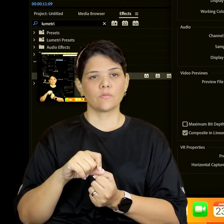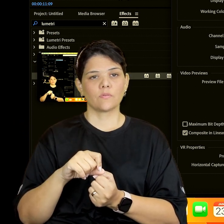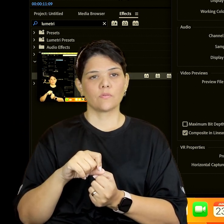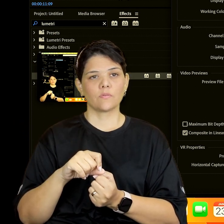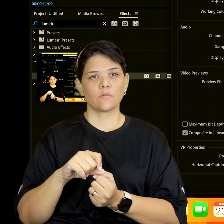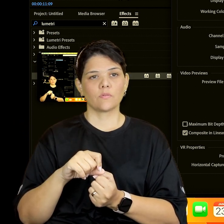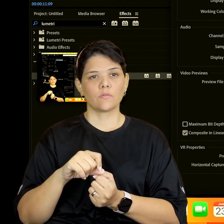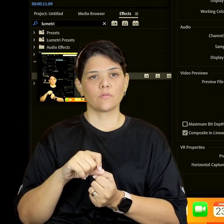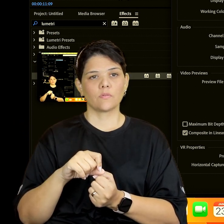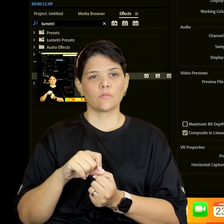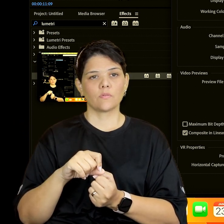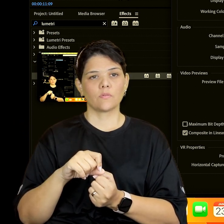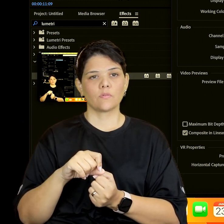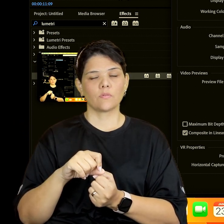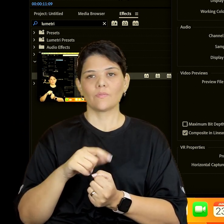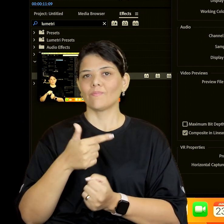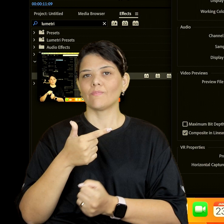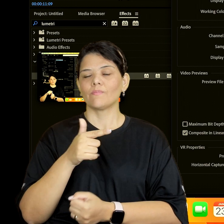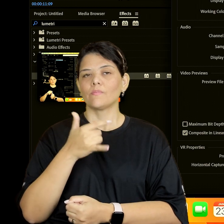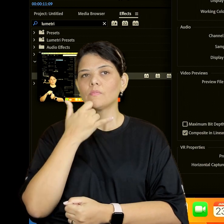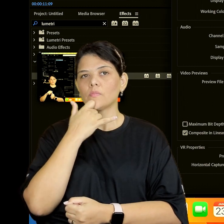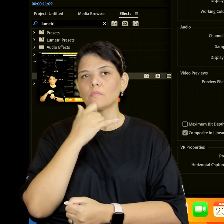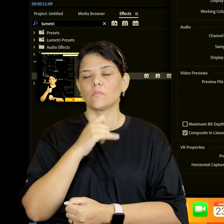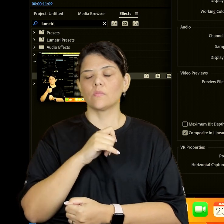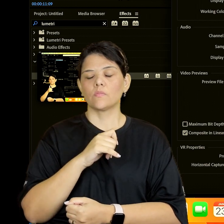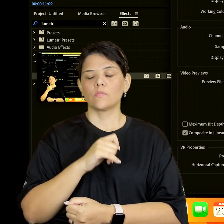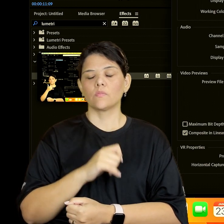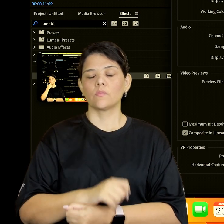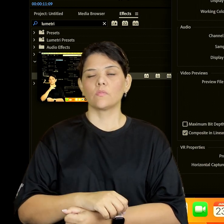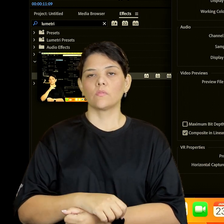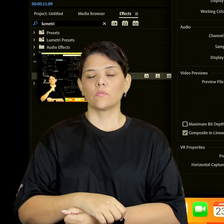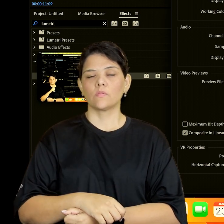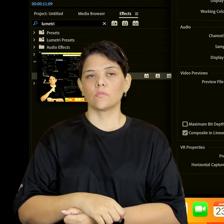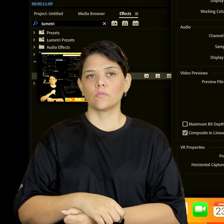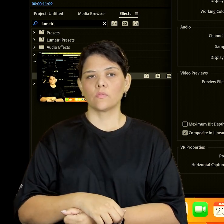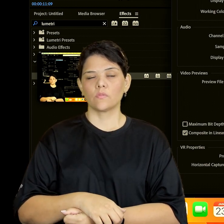em... Ah, ele não tem um preset de 4K aqui.